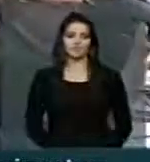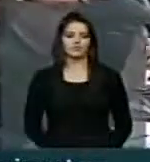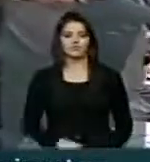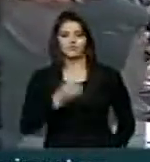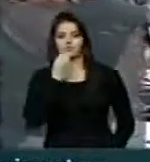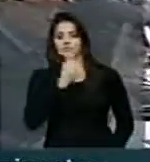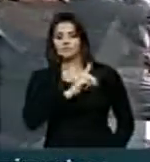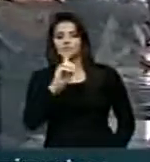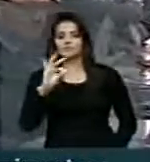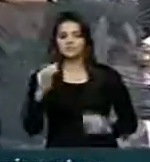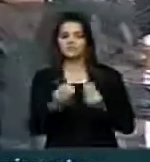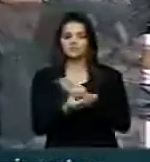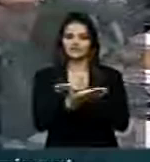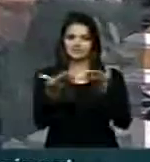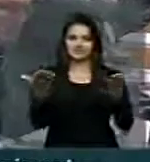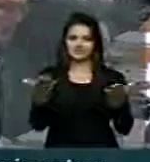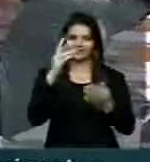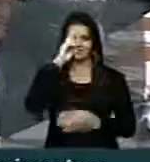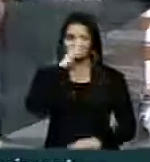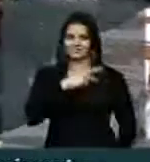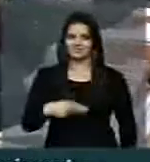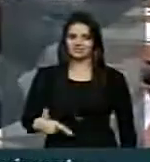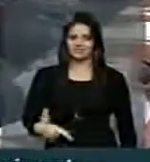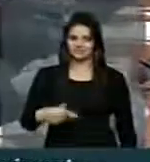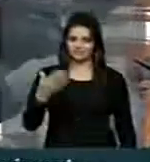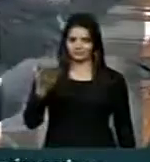Bom dia a todos, senhor presidente.